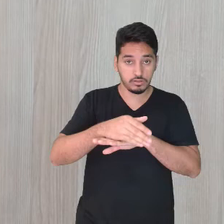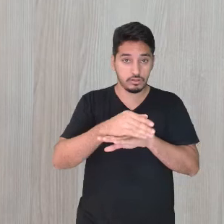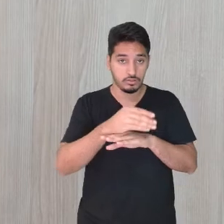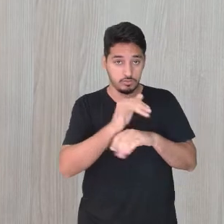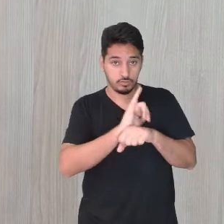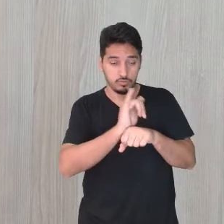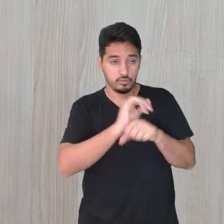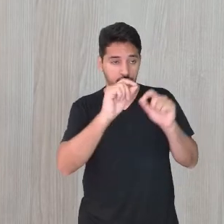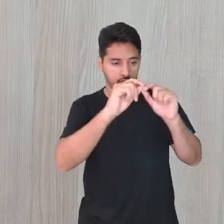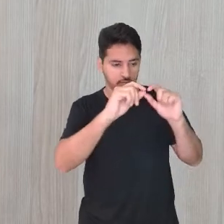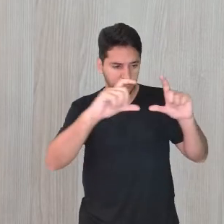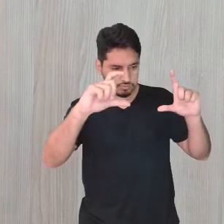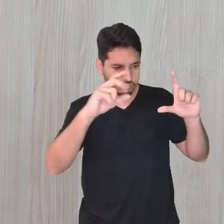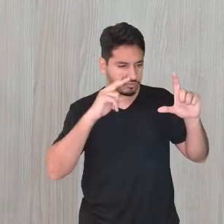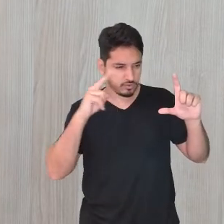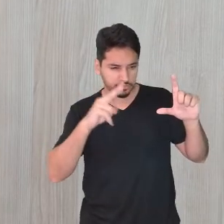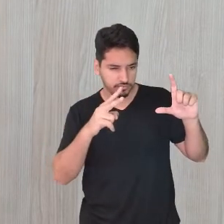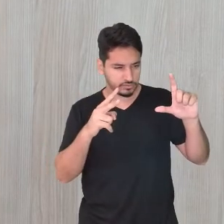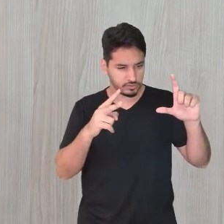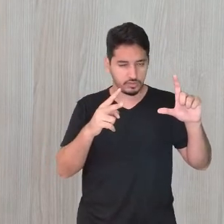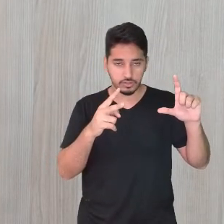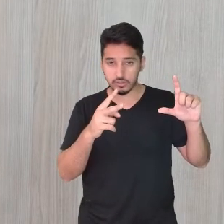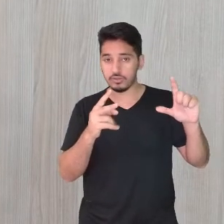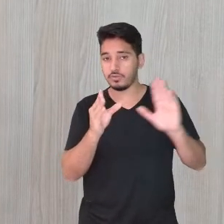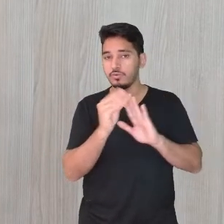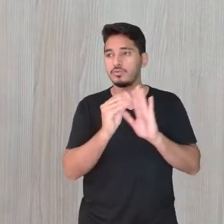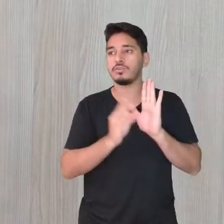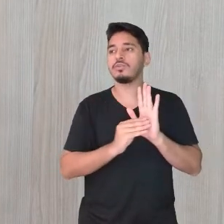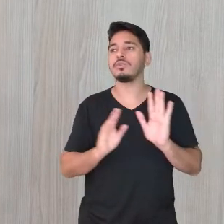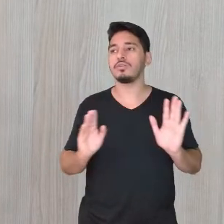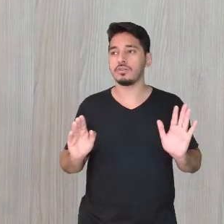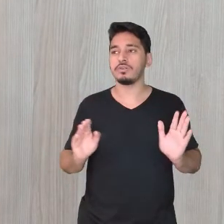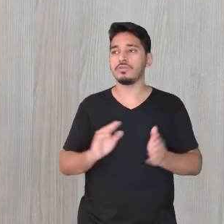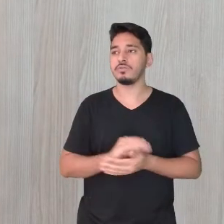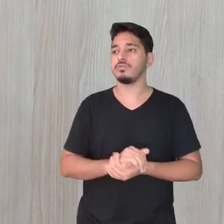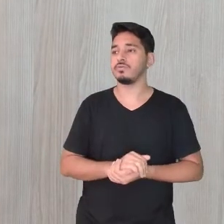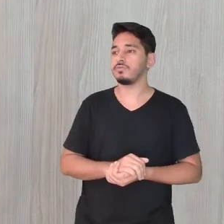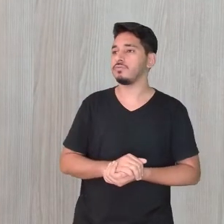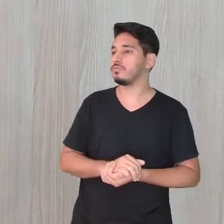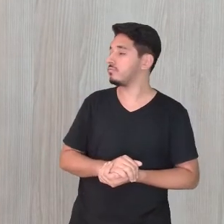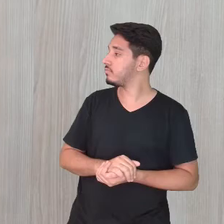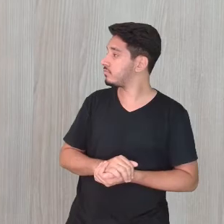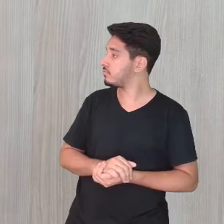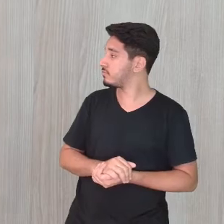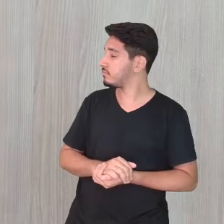e domina o assunto. Tá certo? É tranquilo.